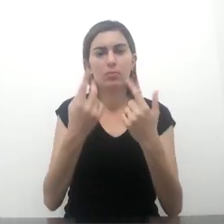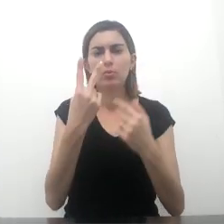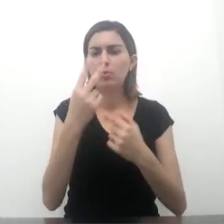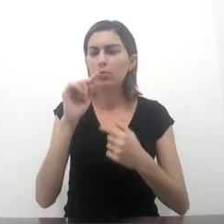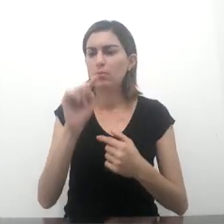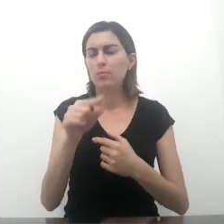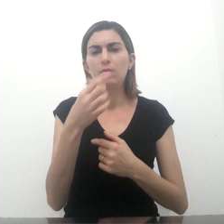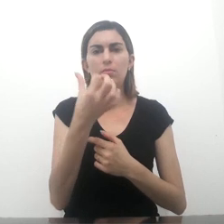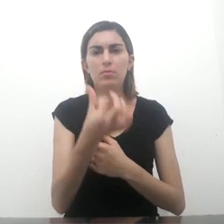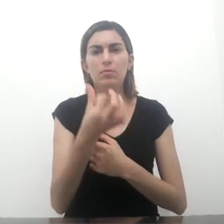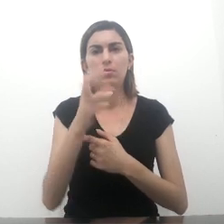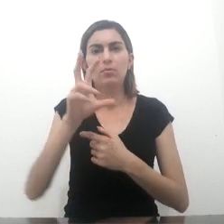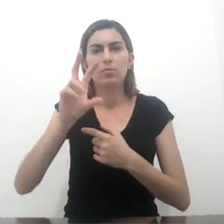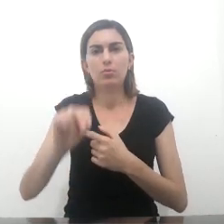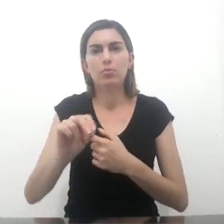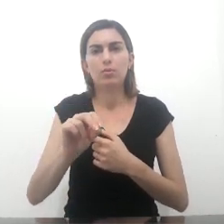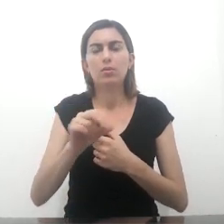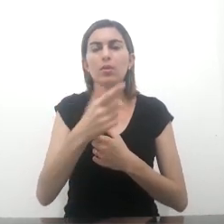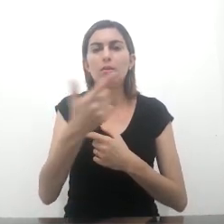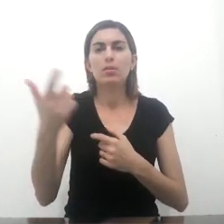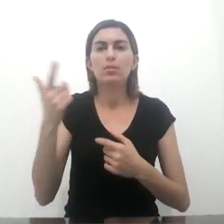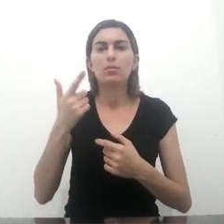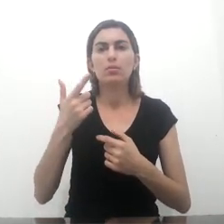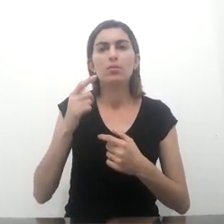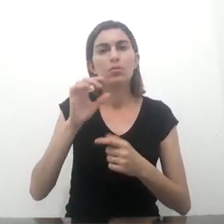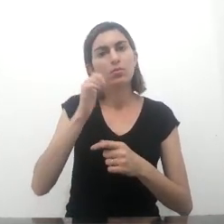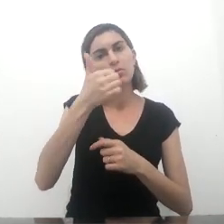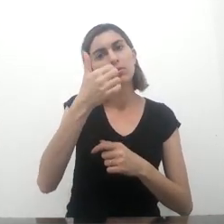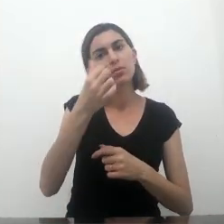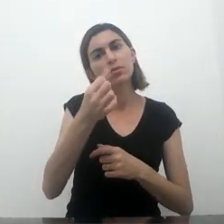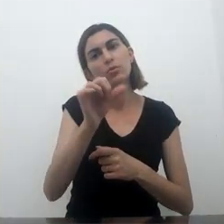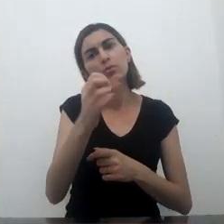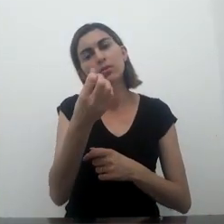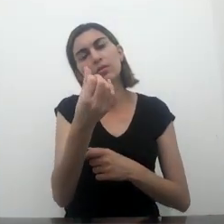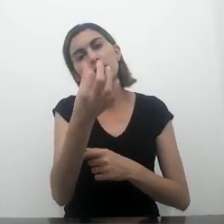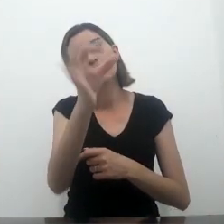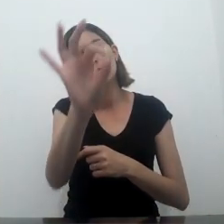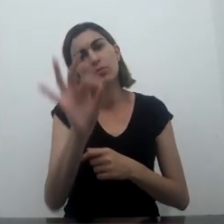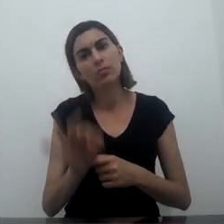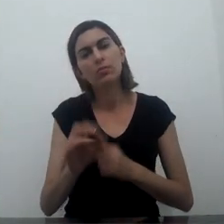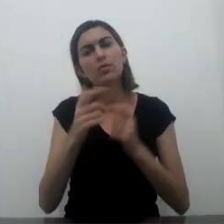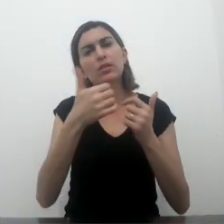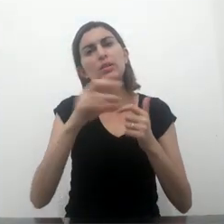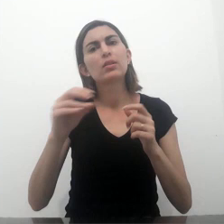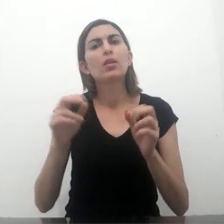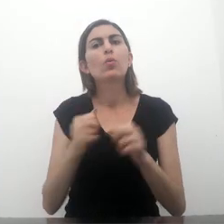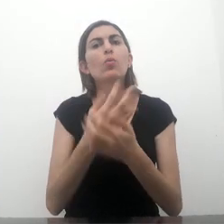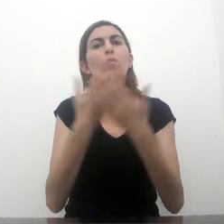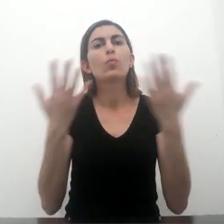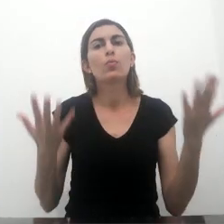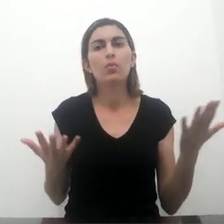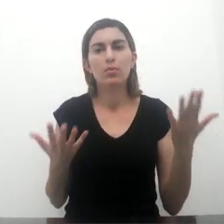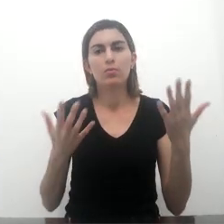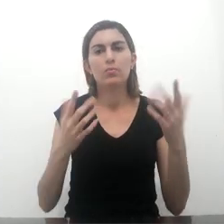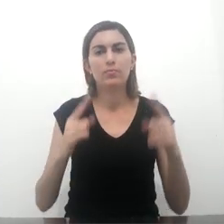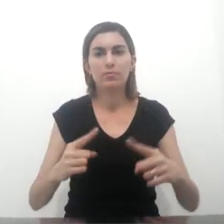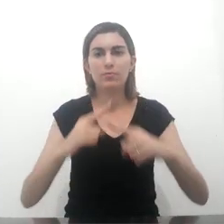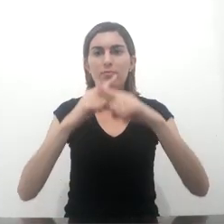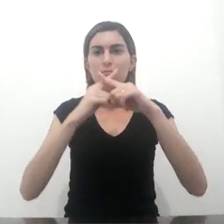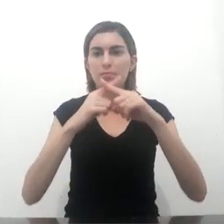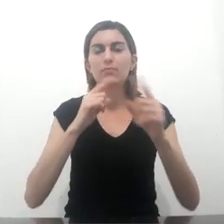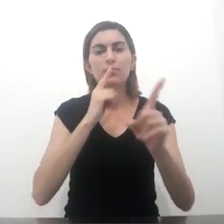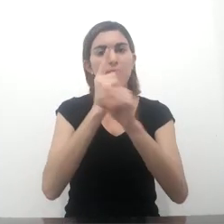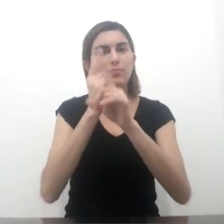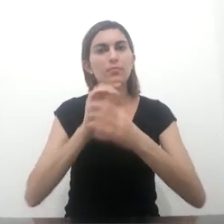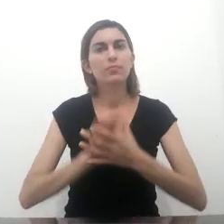vê, 2.650 equivale a 106%. 100 equivale a quanto? Faz o meio pelos